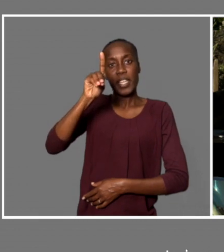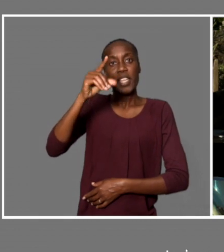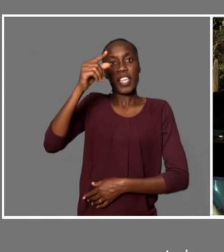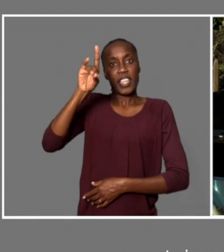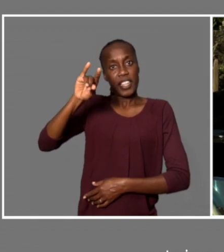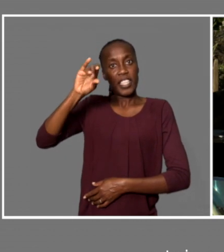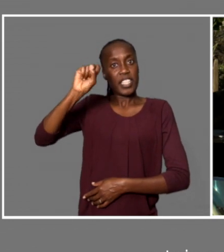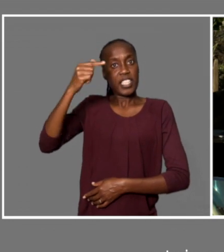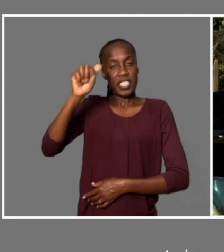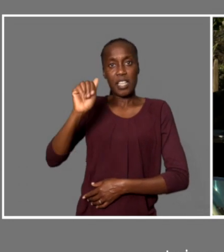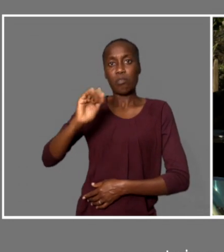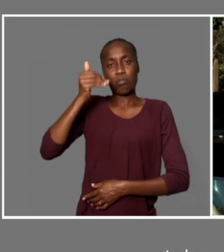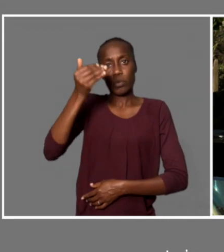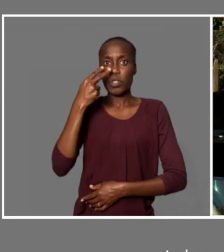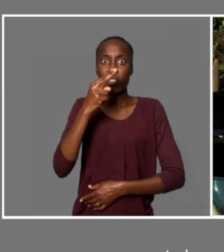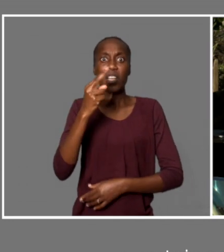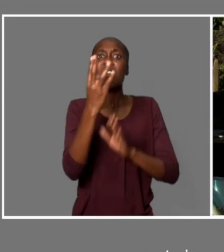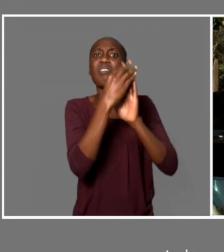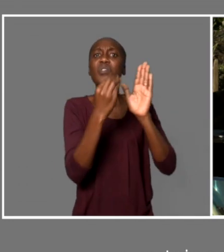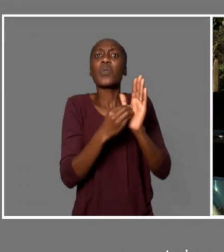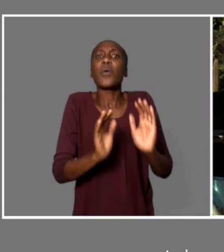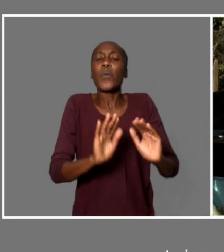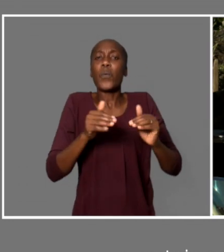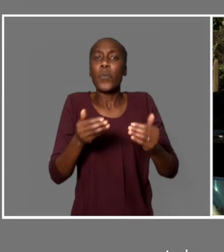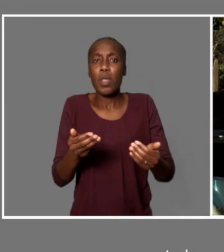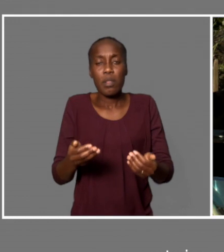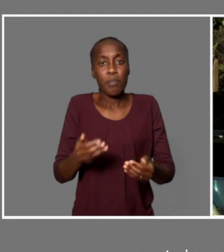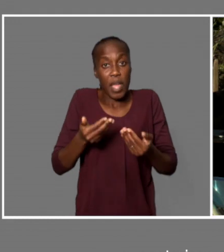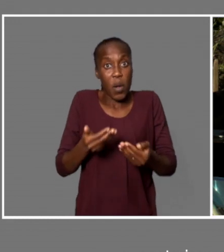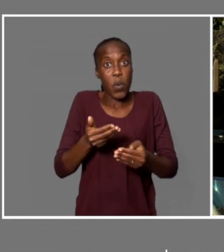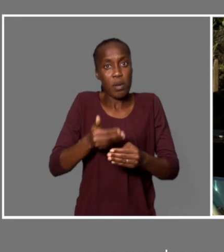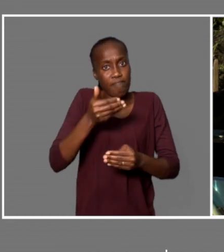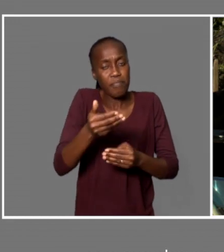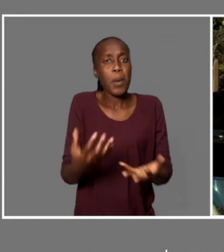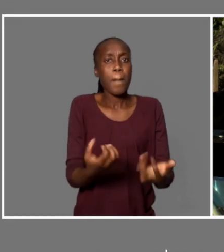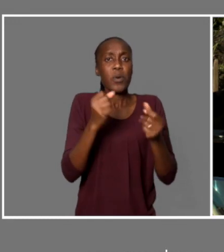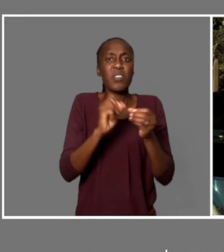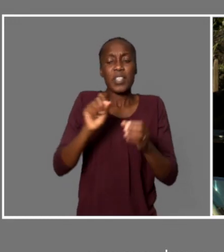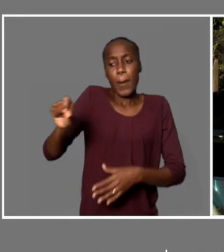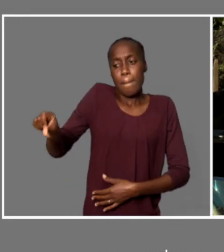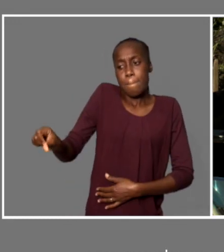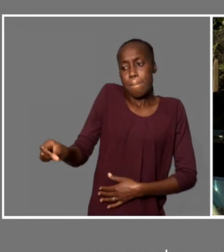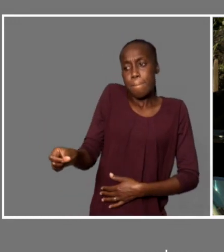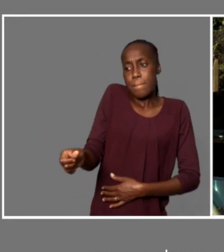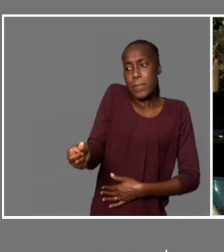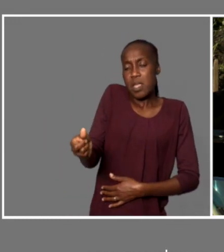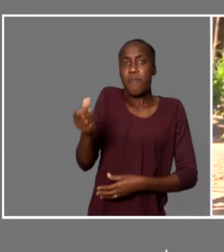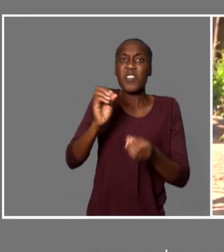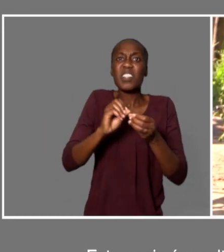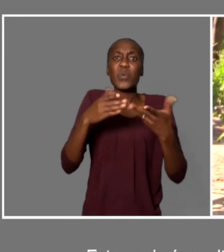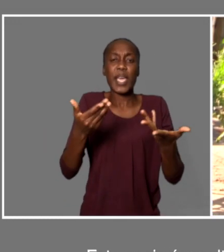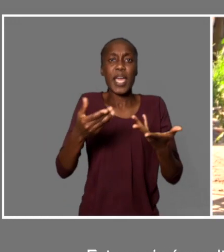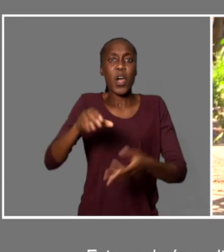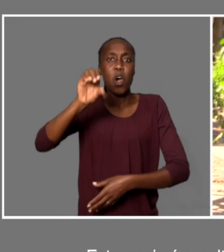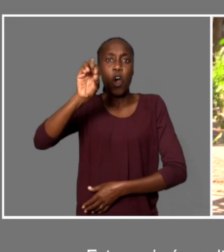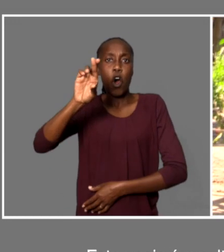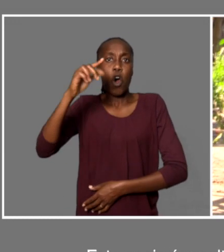posteriormente melhorar as barras paralelas para que elas possam estar mais ajustadas ao paciente. Este